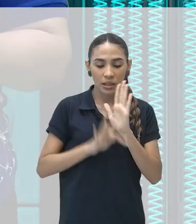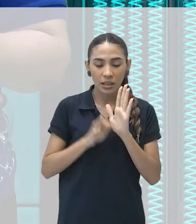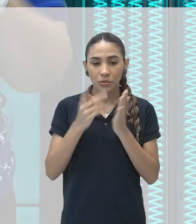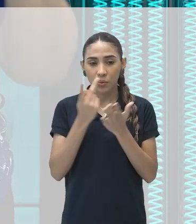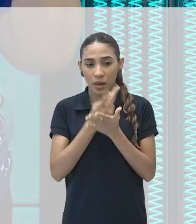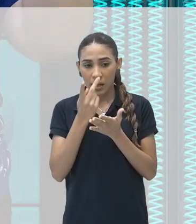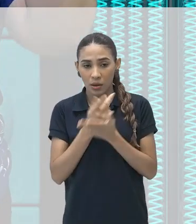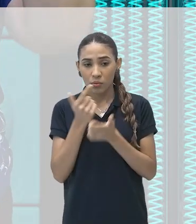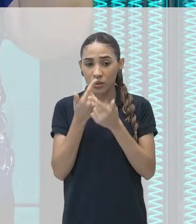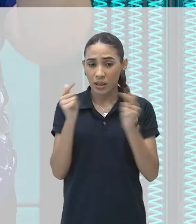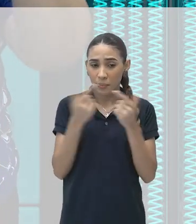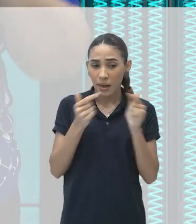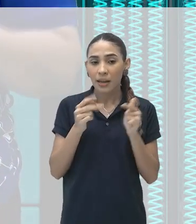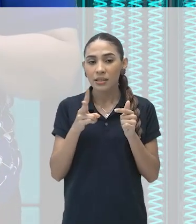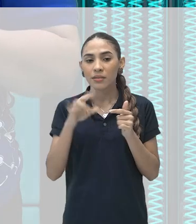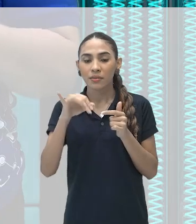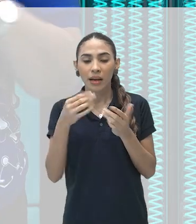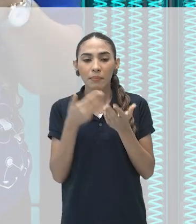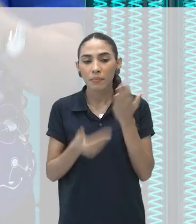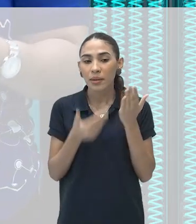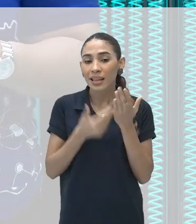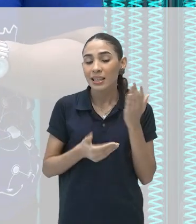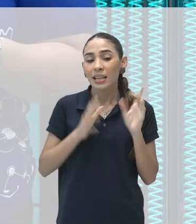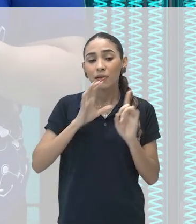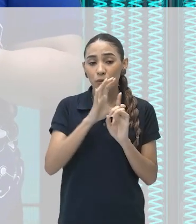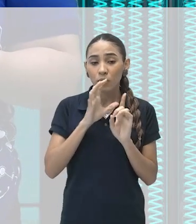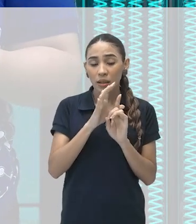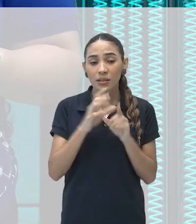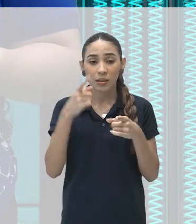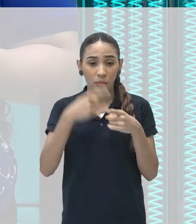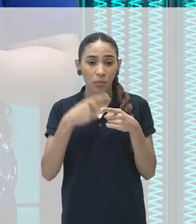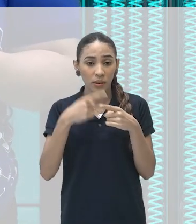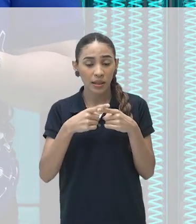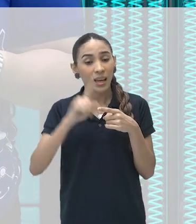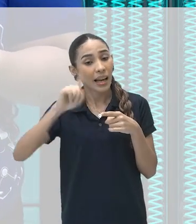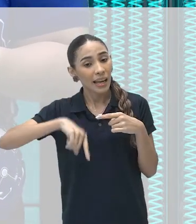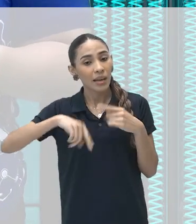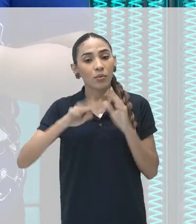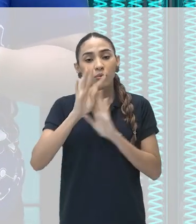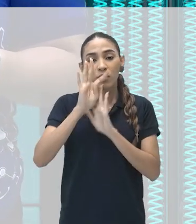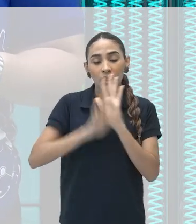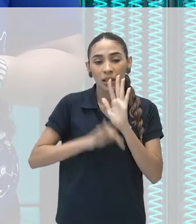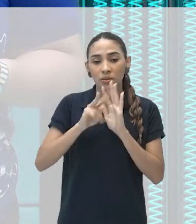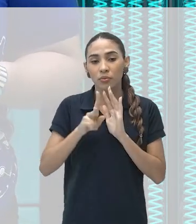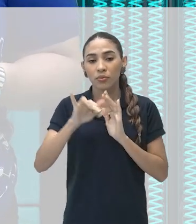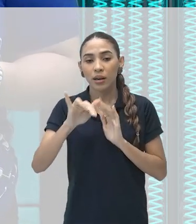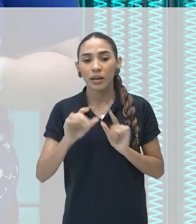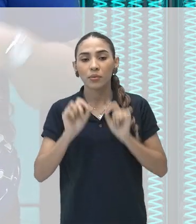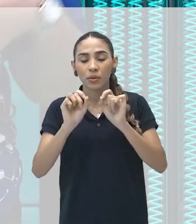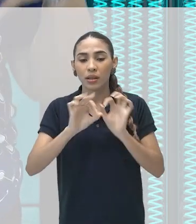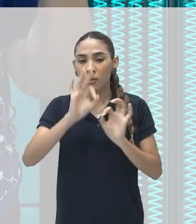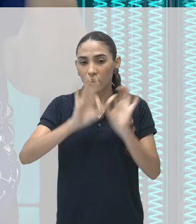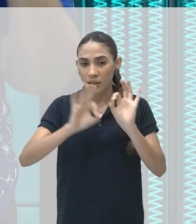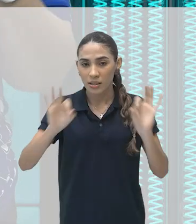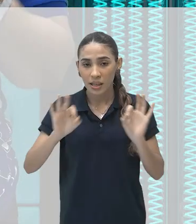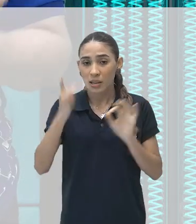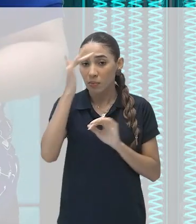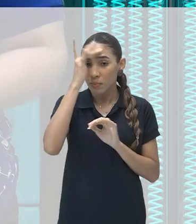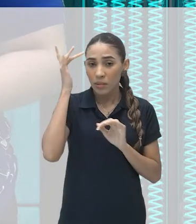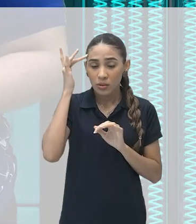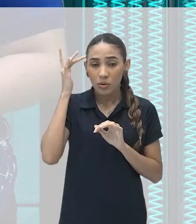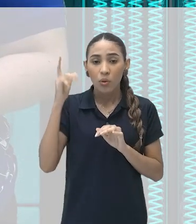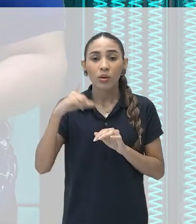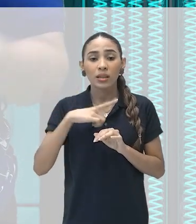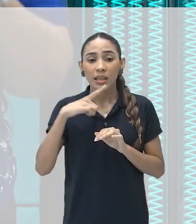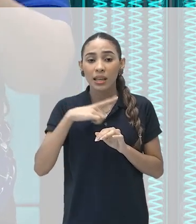erro ortográfico vai perder a credibilidade, porque, supostamente, é um texto que vai ser elaborado por pessoas que